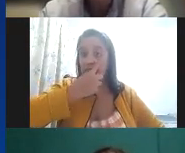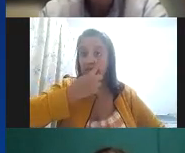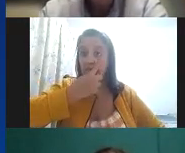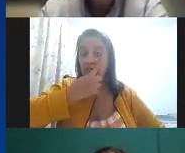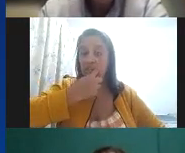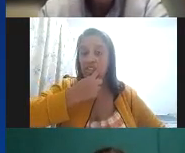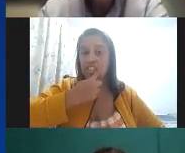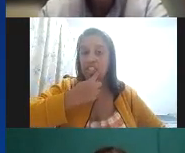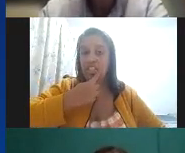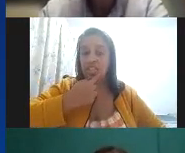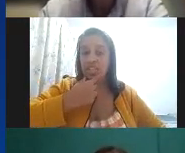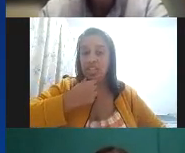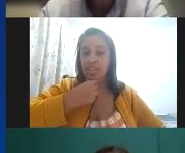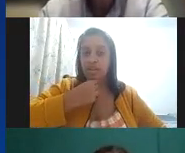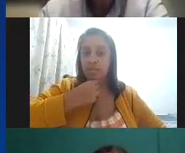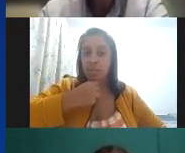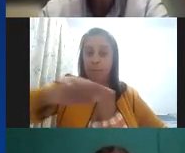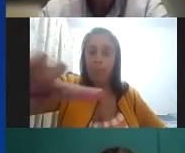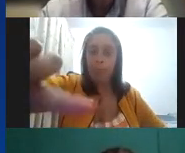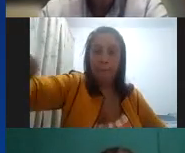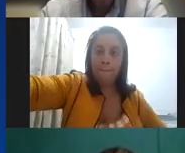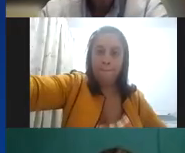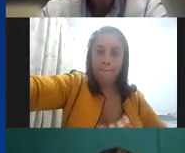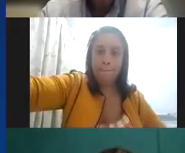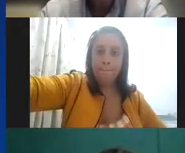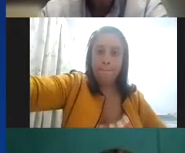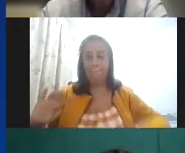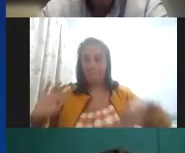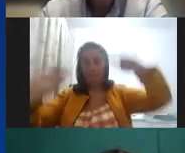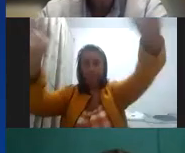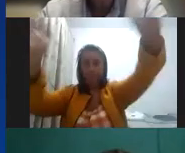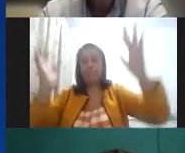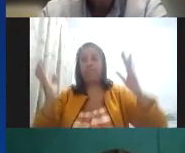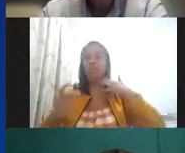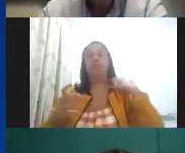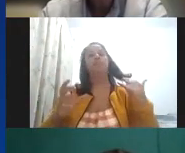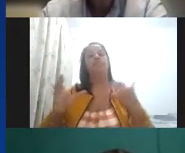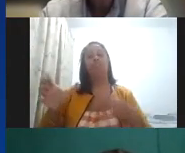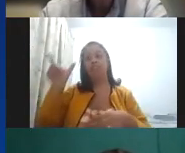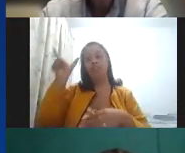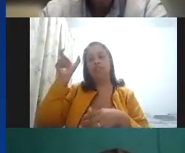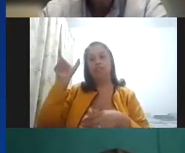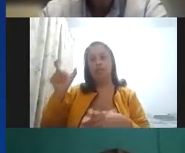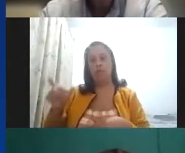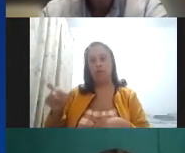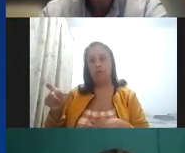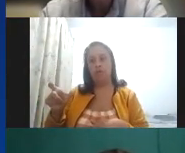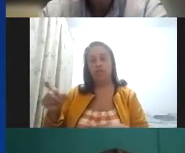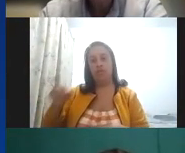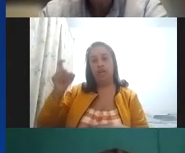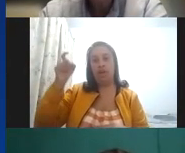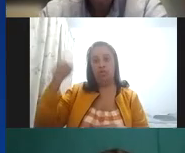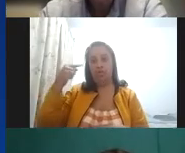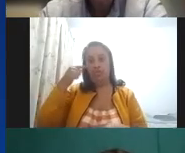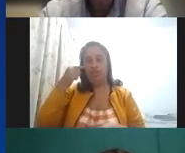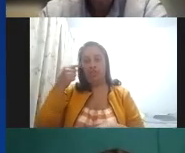microfone. Muito bem. Então, nós temos a coluna cervical alta, ela é formada por